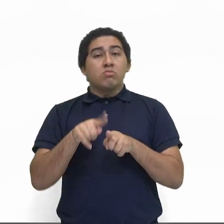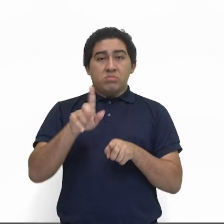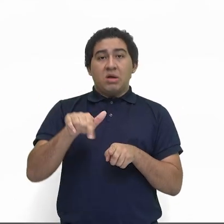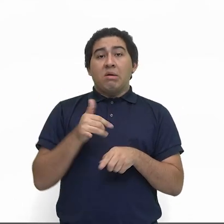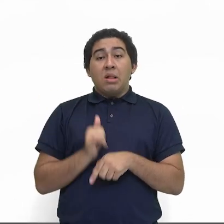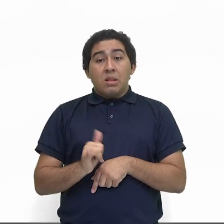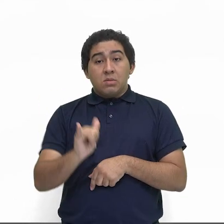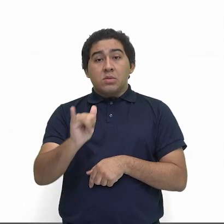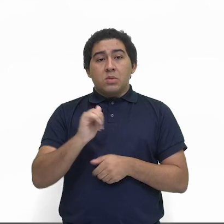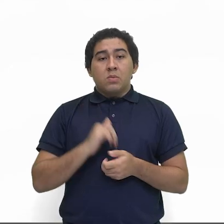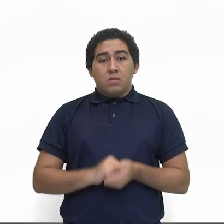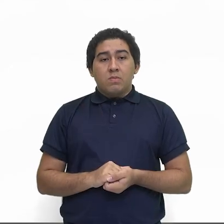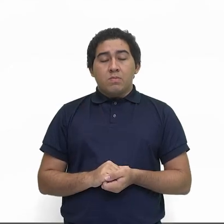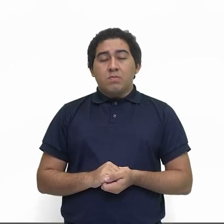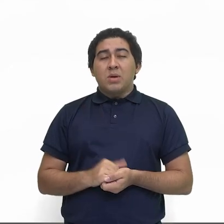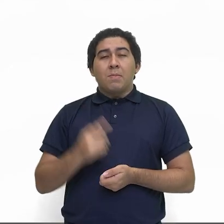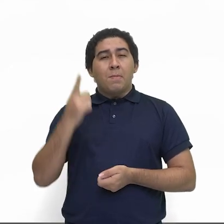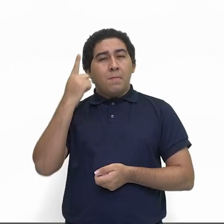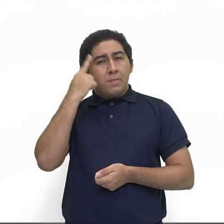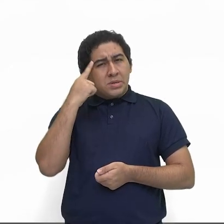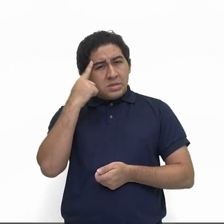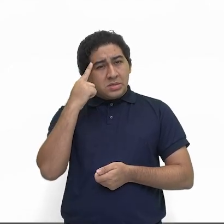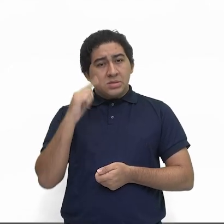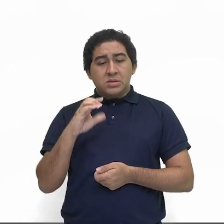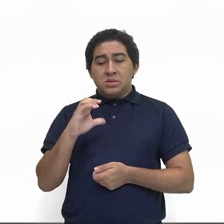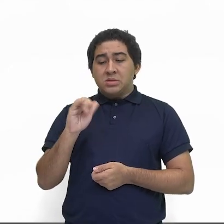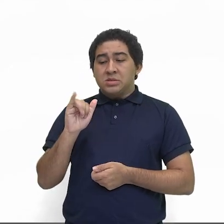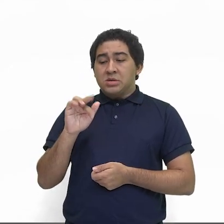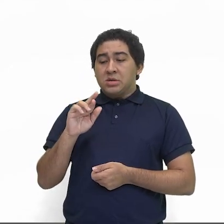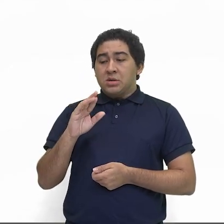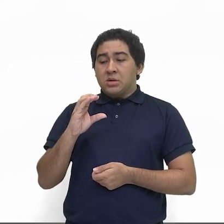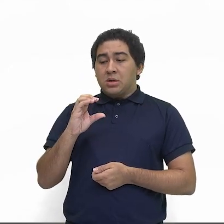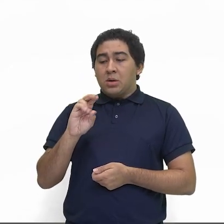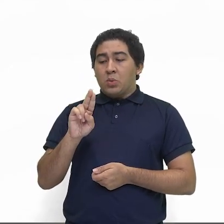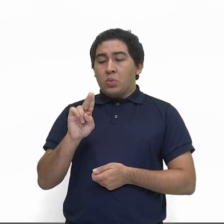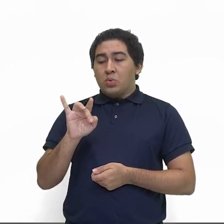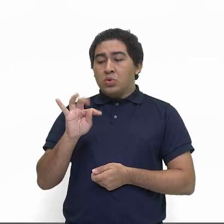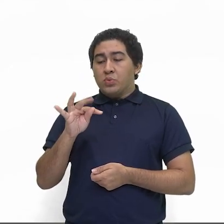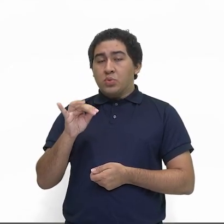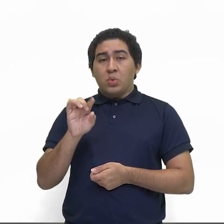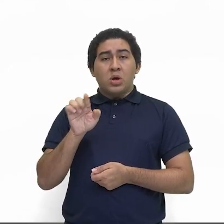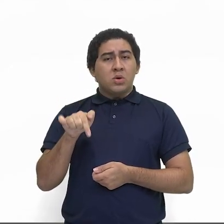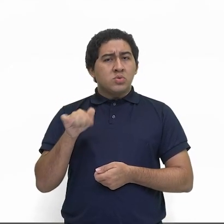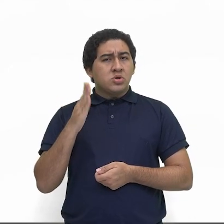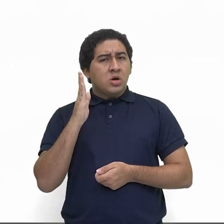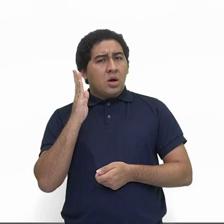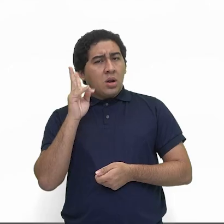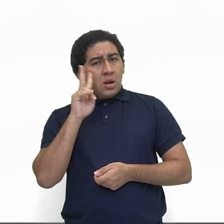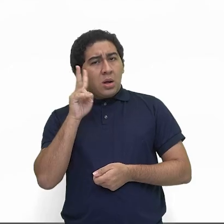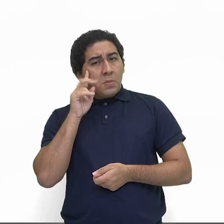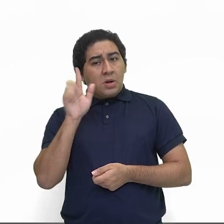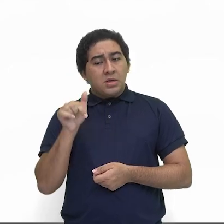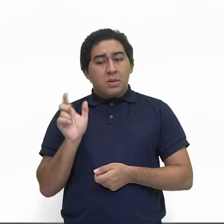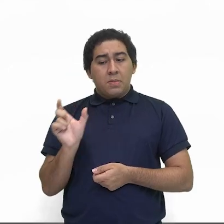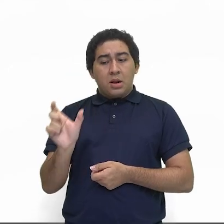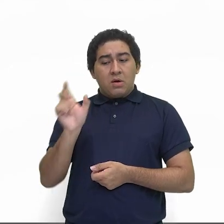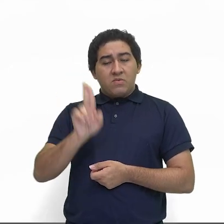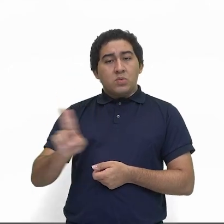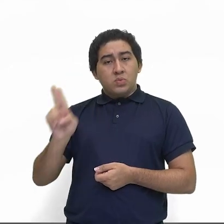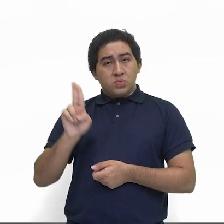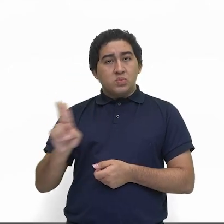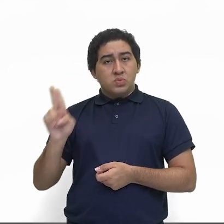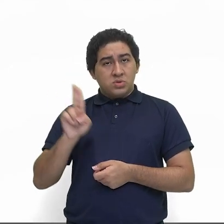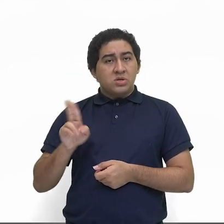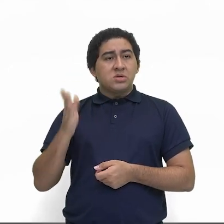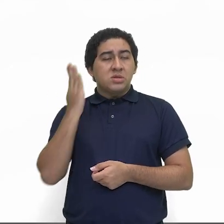Circuito, aí você pensa, circuito, eu já ouvi alguém dizer, hoje eu vou fazer um circuito. Vou para a academia